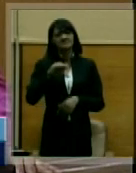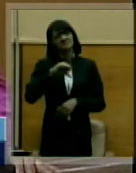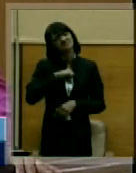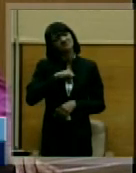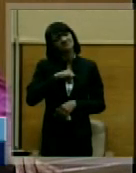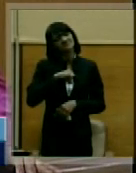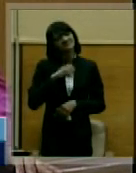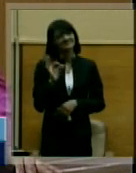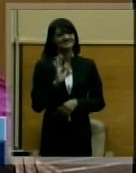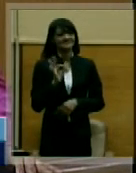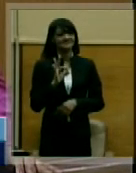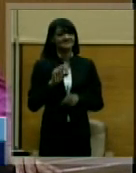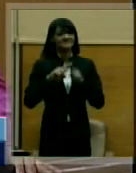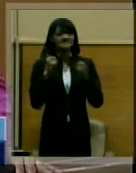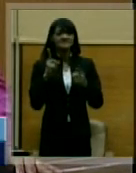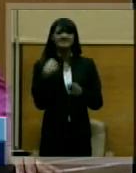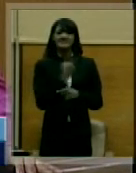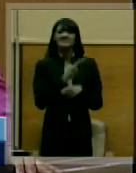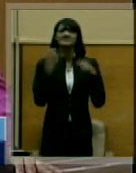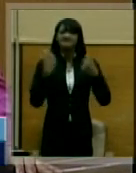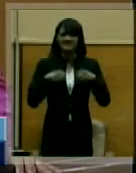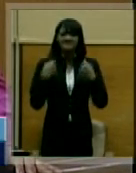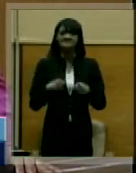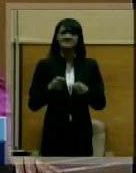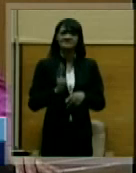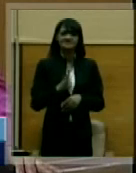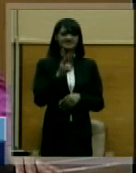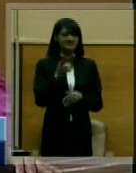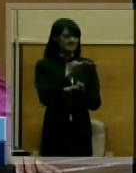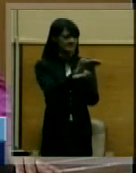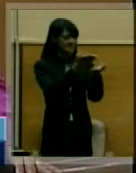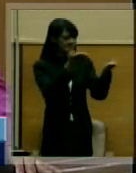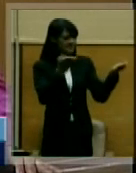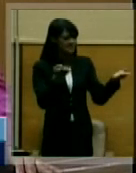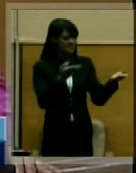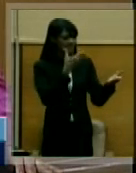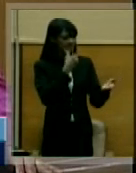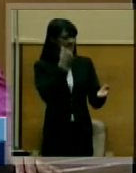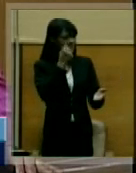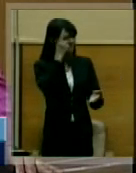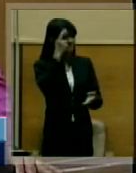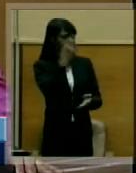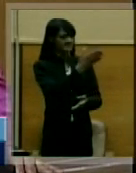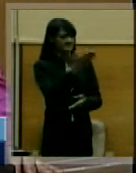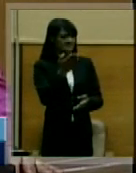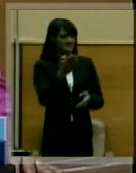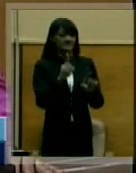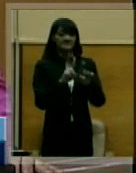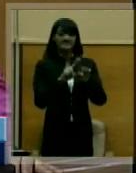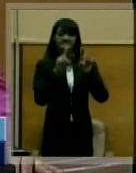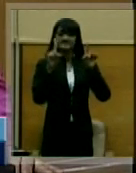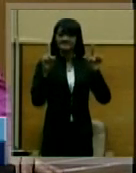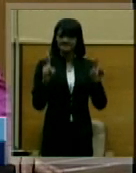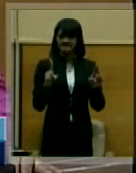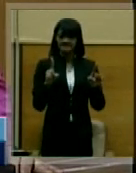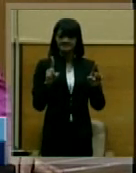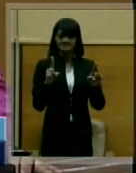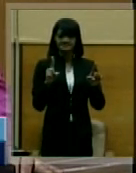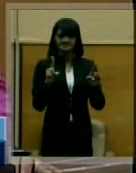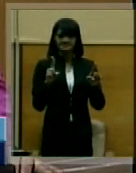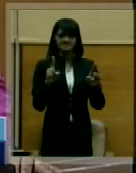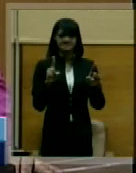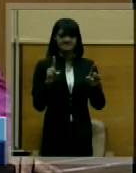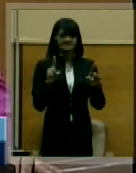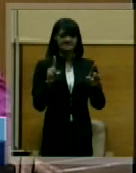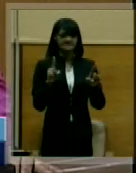desistir. Precisamos das lições de superação dos senhores e das senhoras, mas, mais do que das